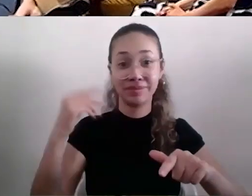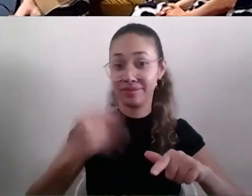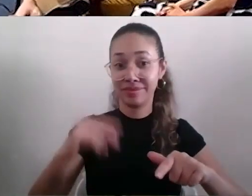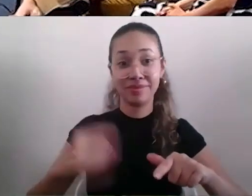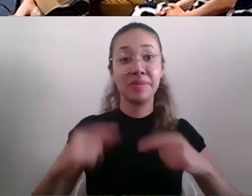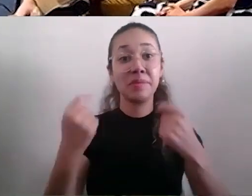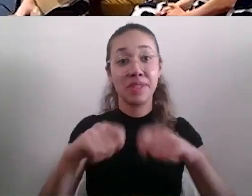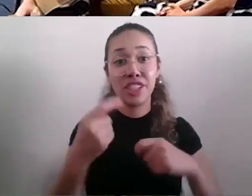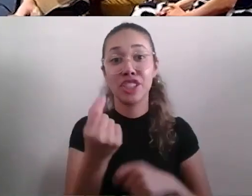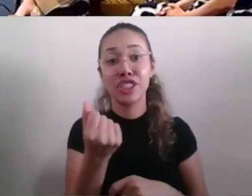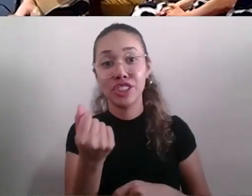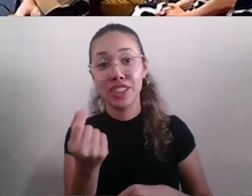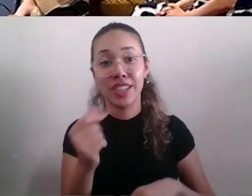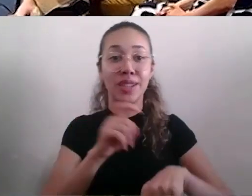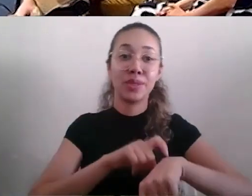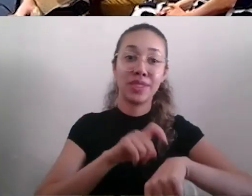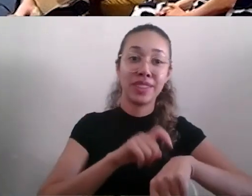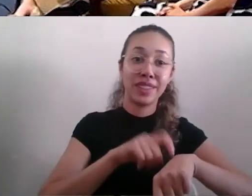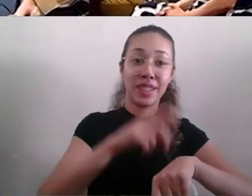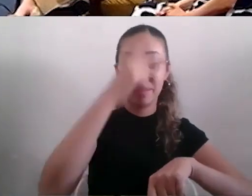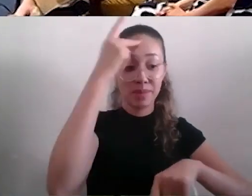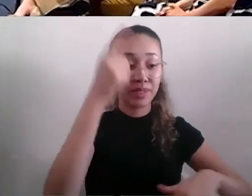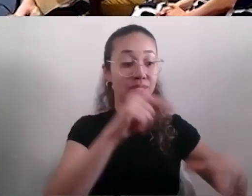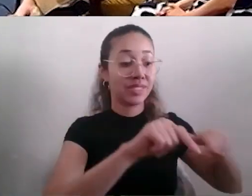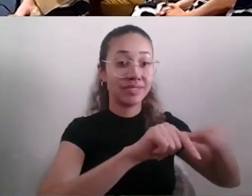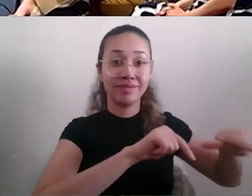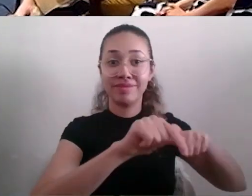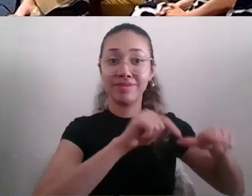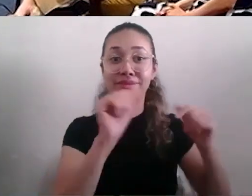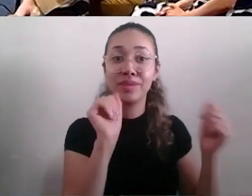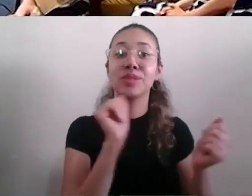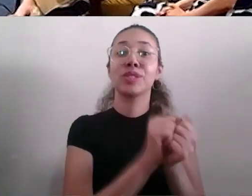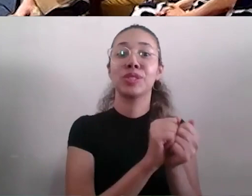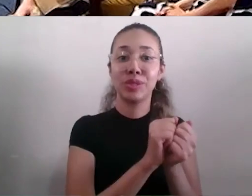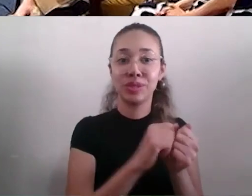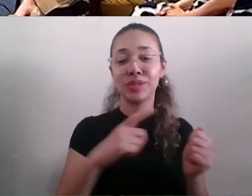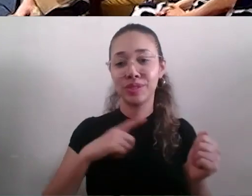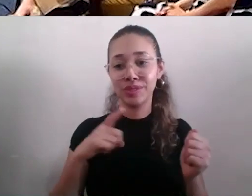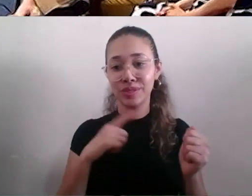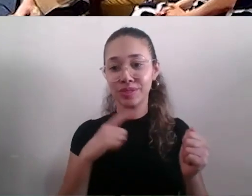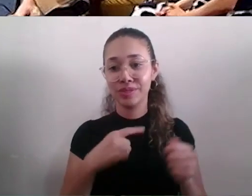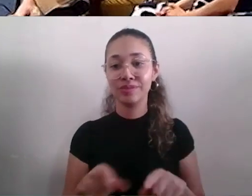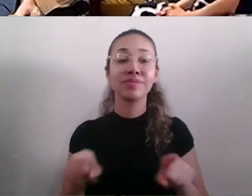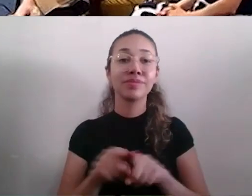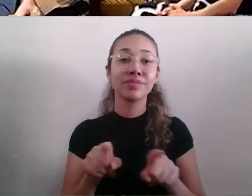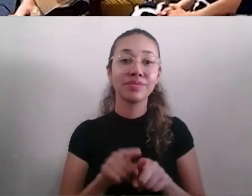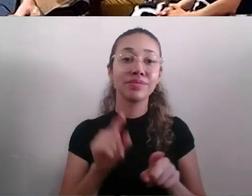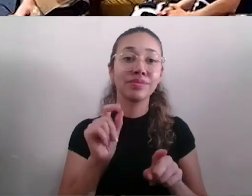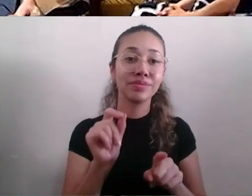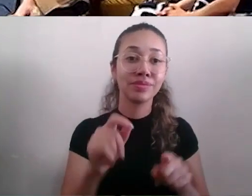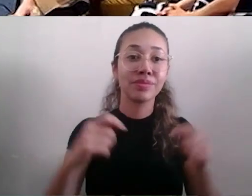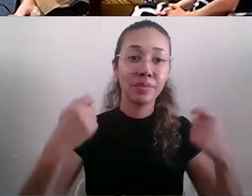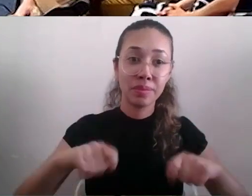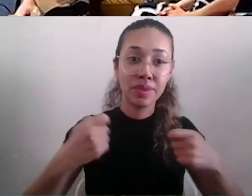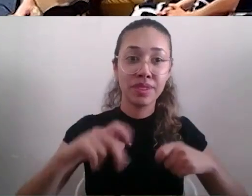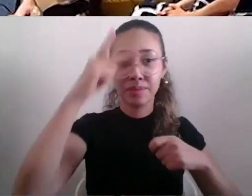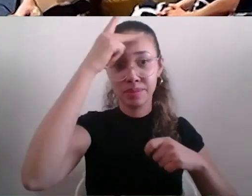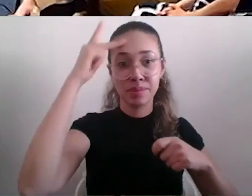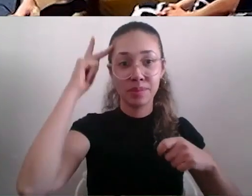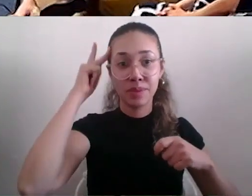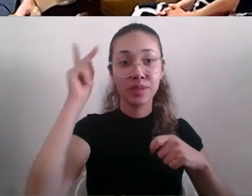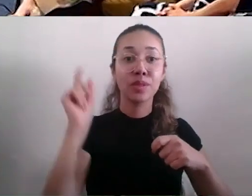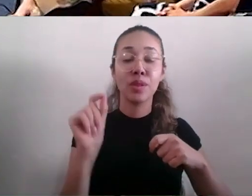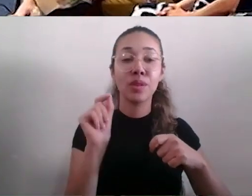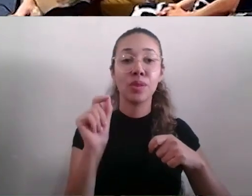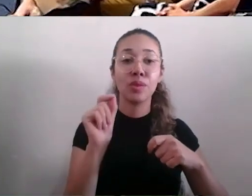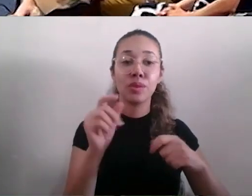muito tempo, exige uma equipe muito grande, exige muita dedicação e exige a disponibilidade de entrar em